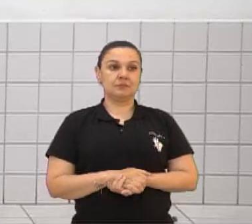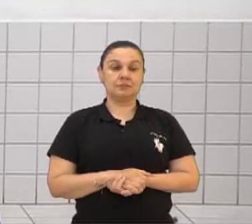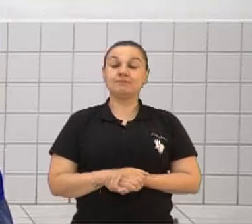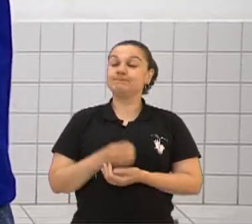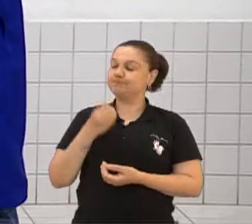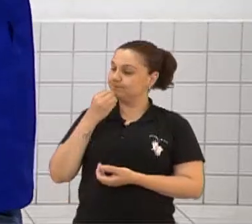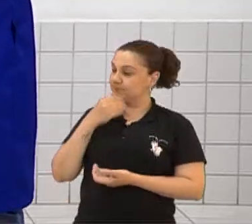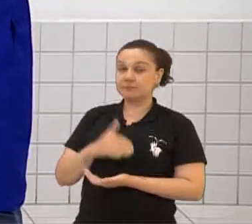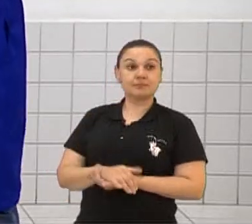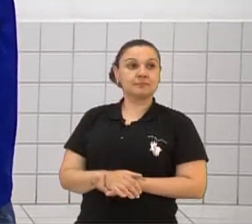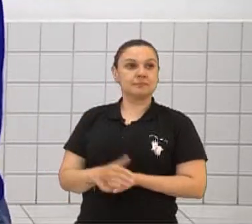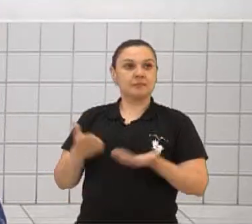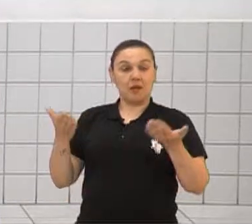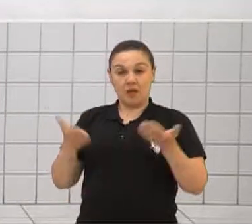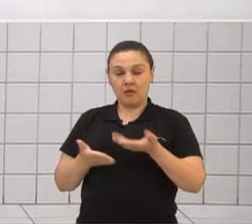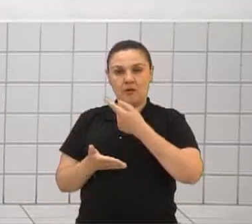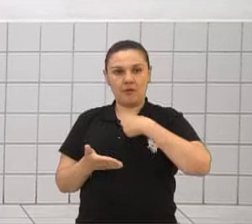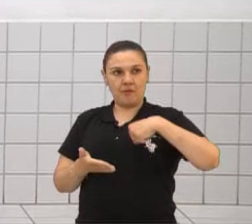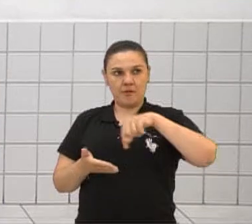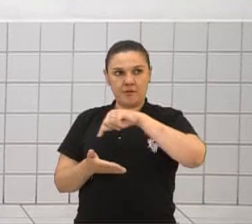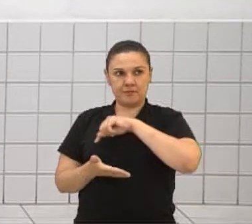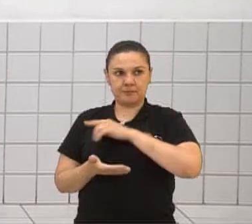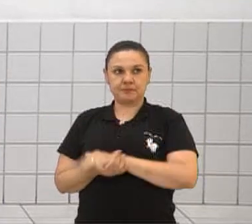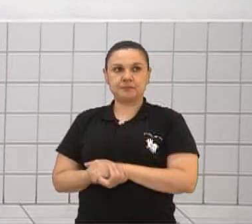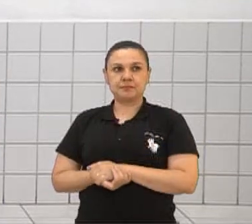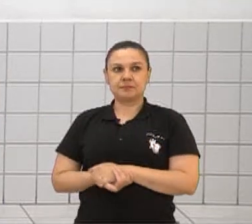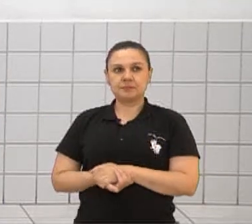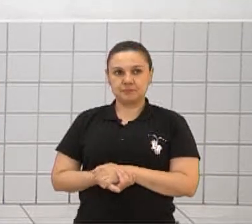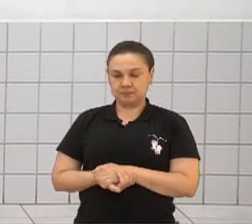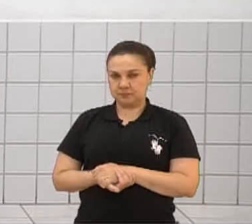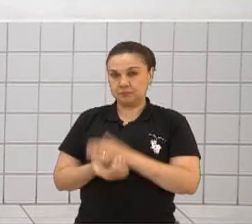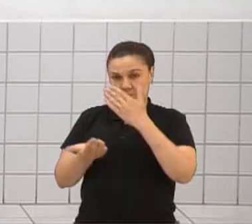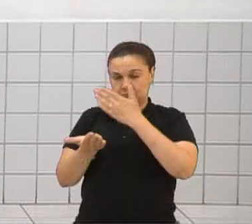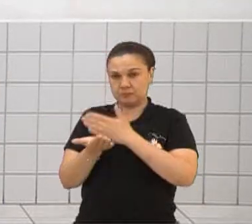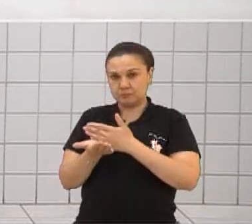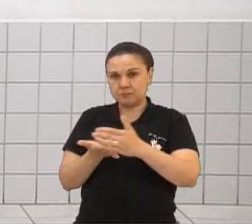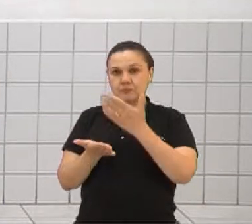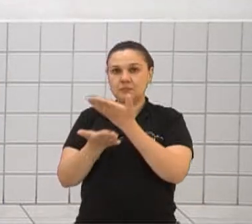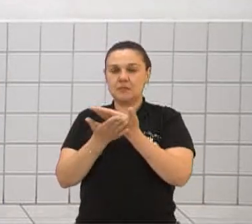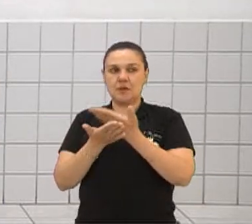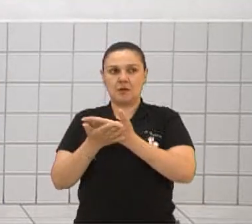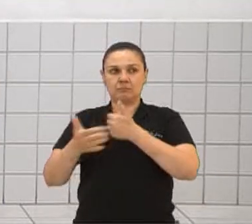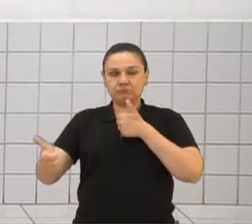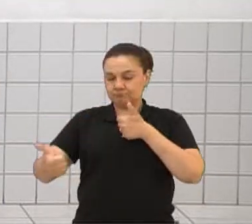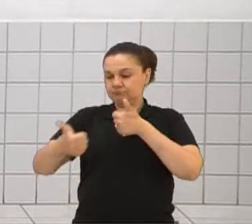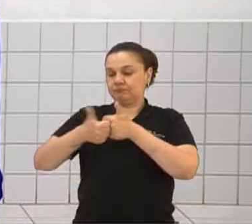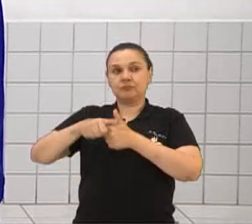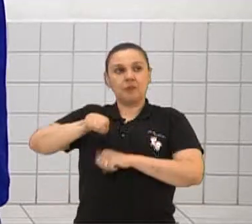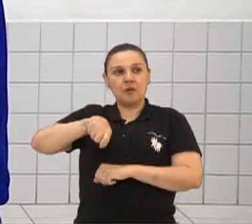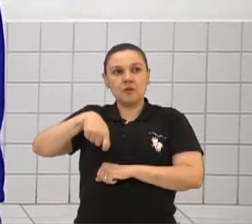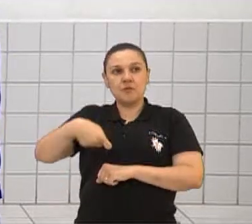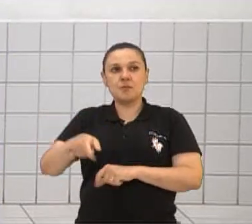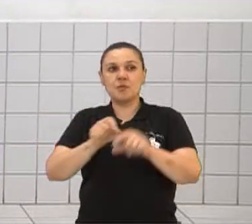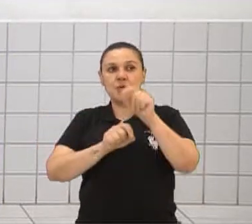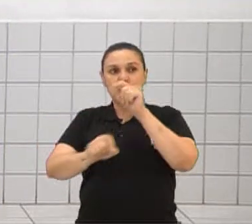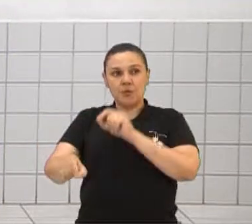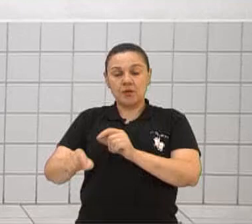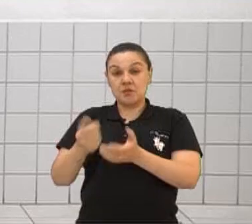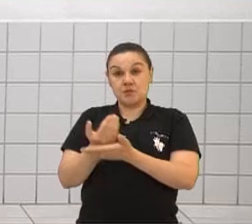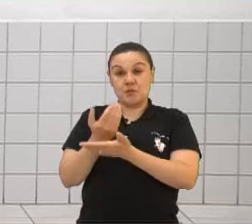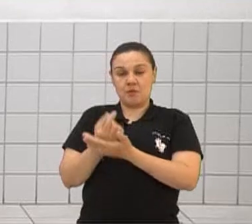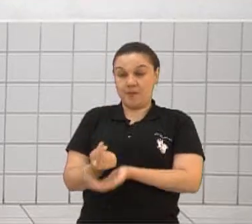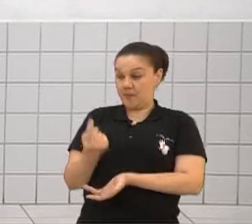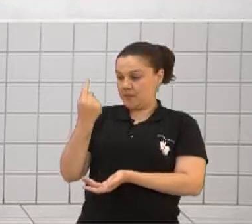Muito bem. E agora, professor Luiz, nós vamos fazer no início dessa aula agora uma breve retomadinha, né, professor, do conteúdo da